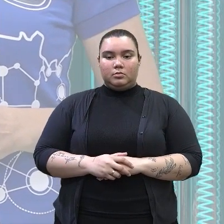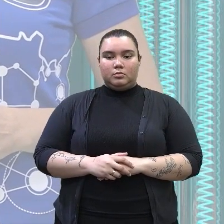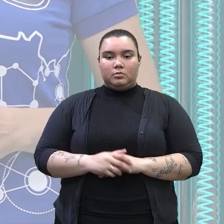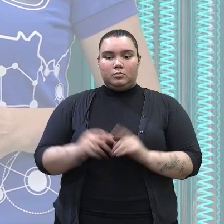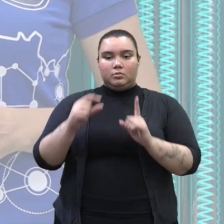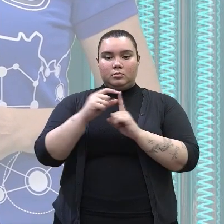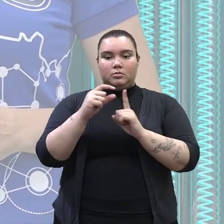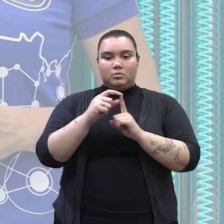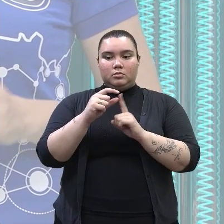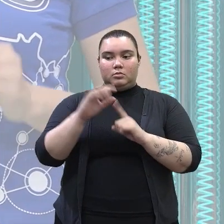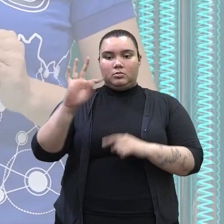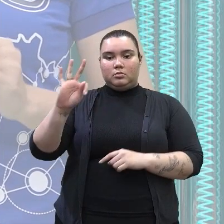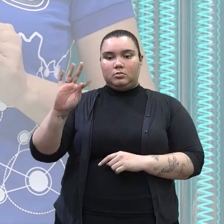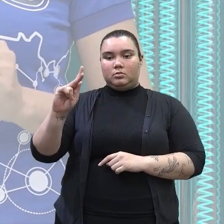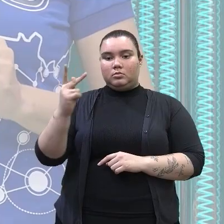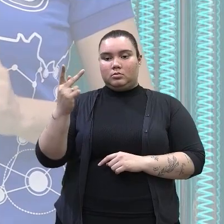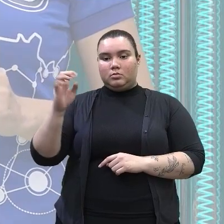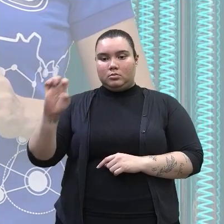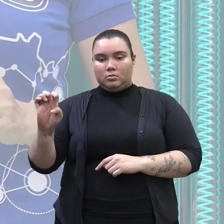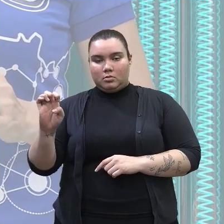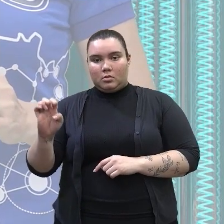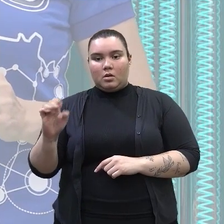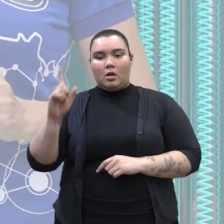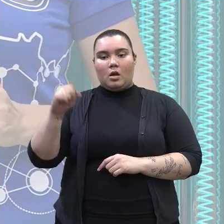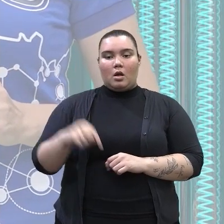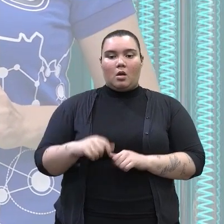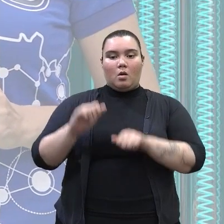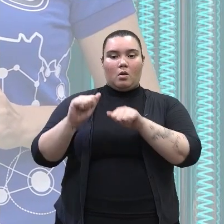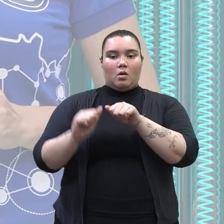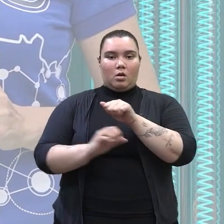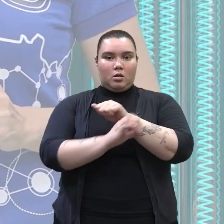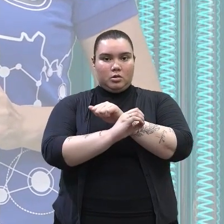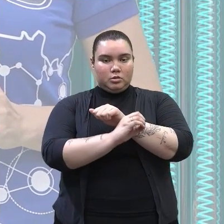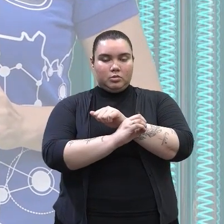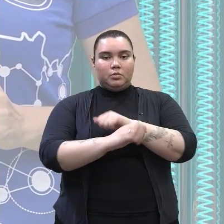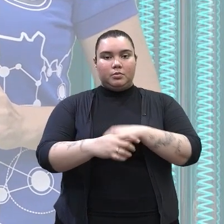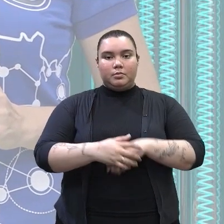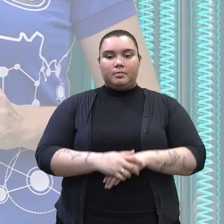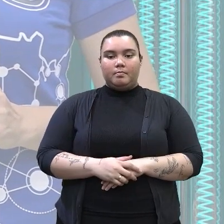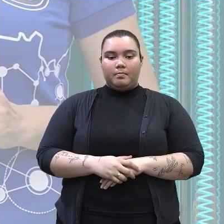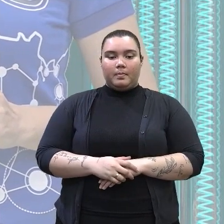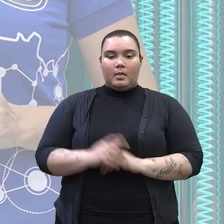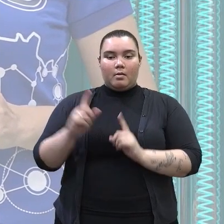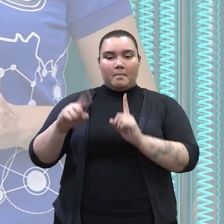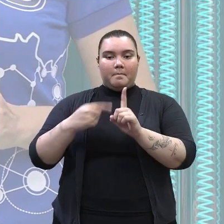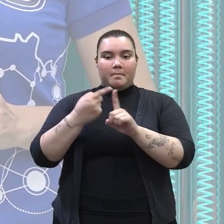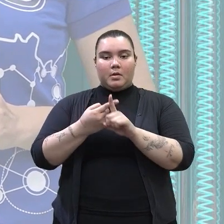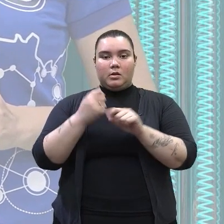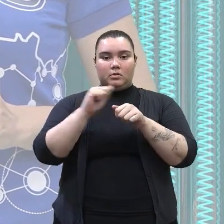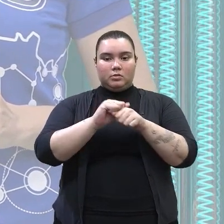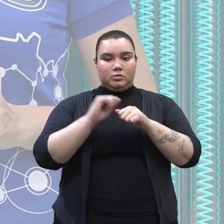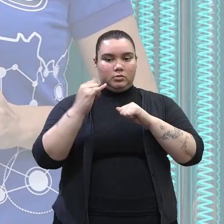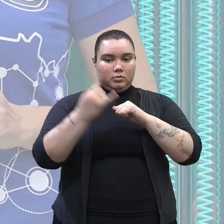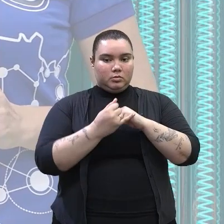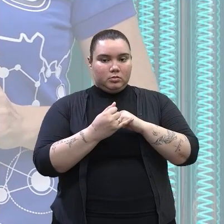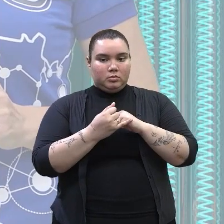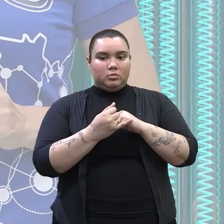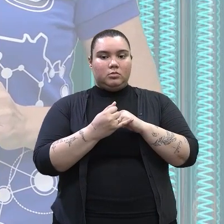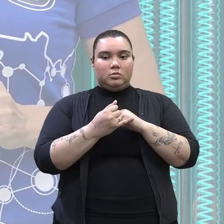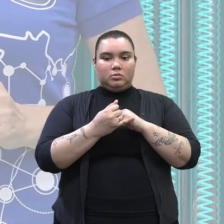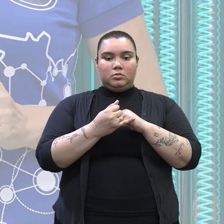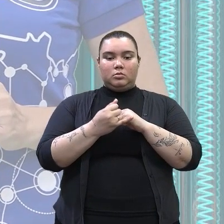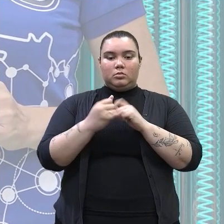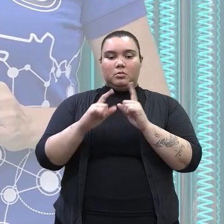A palavra the, né, que é o artigo definido, o a, os, as, junto com o adjetivo,